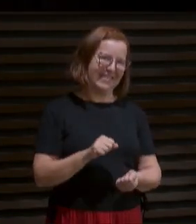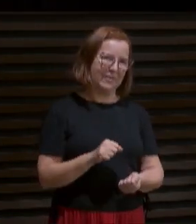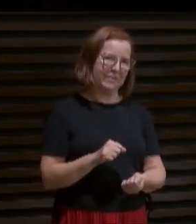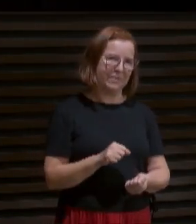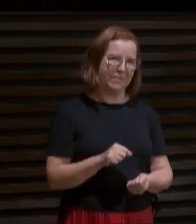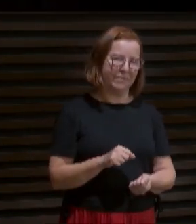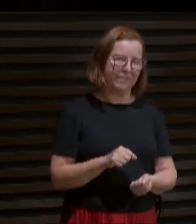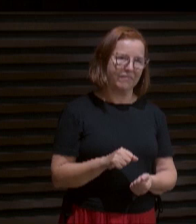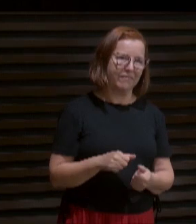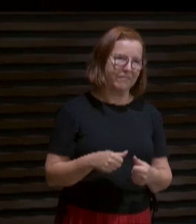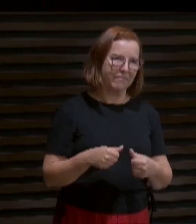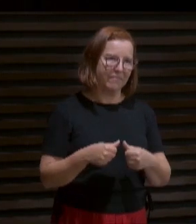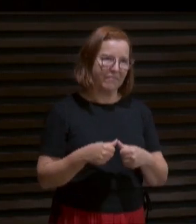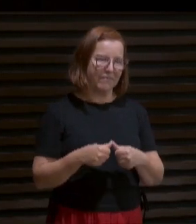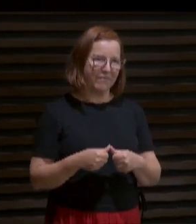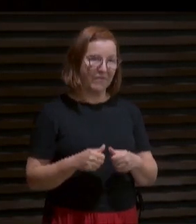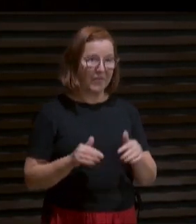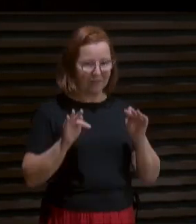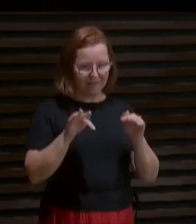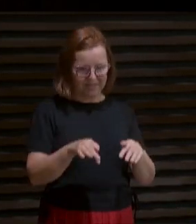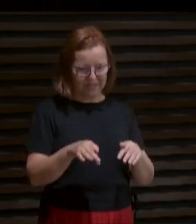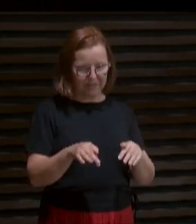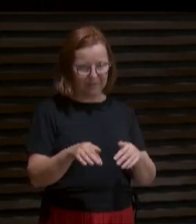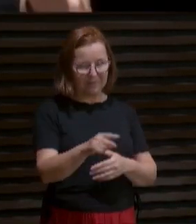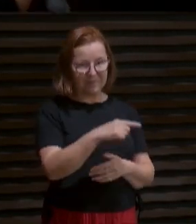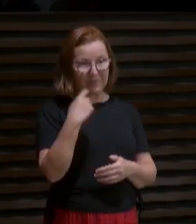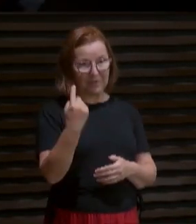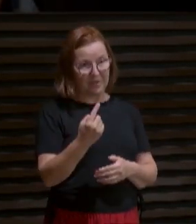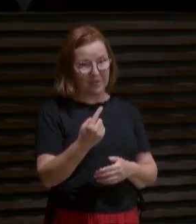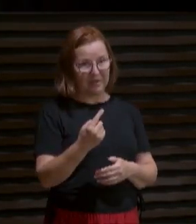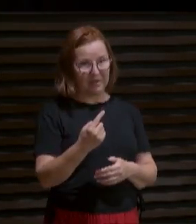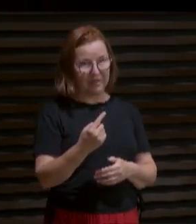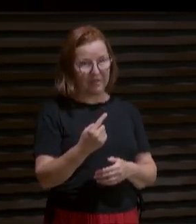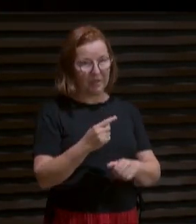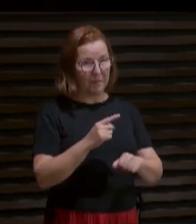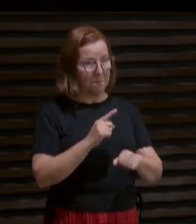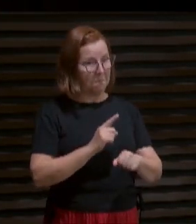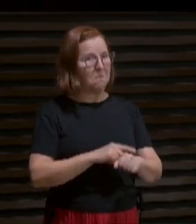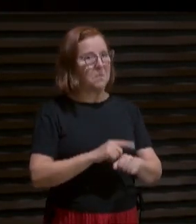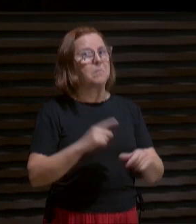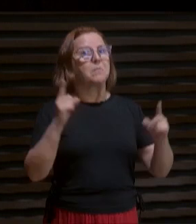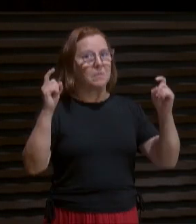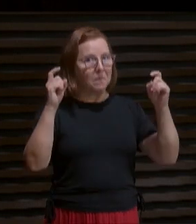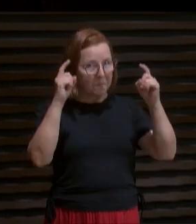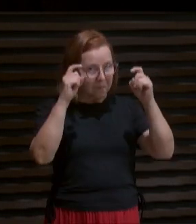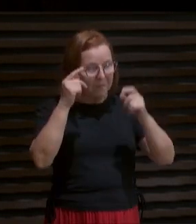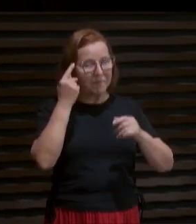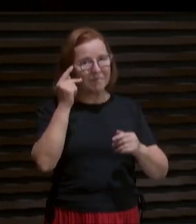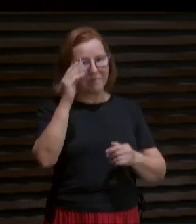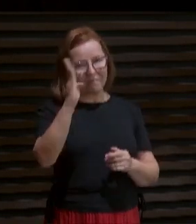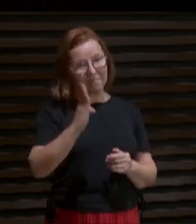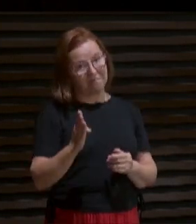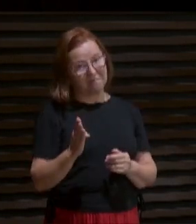Neste final, nós estamos passando por um momento bastante difícil para o Brasil. E